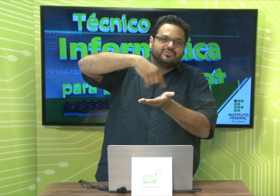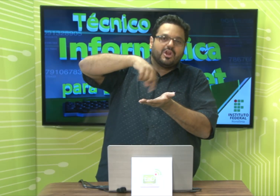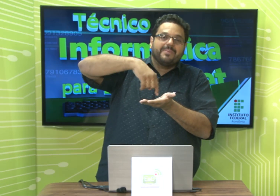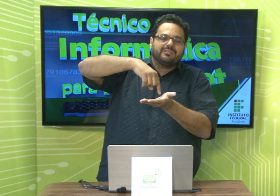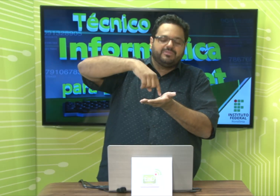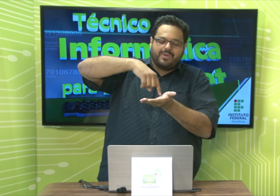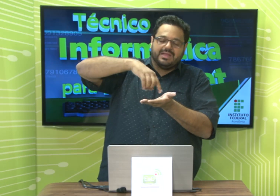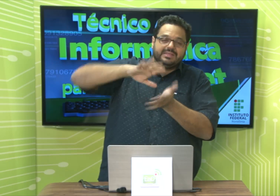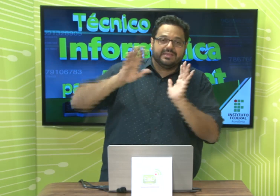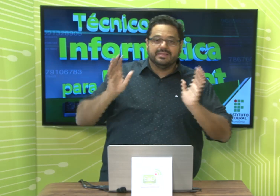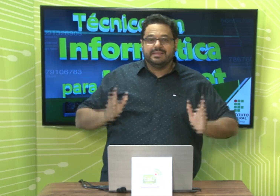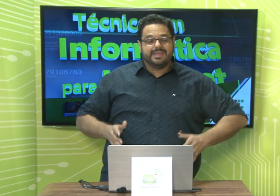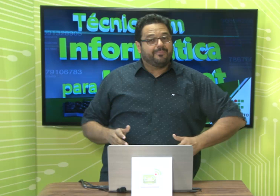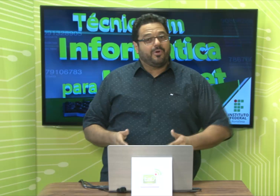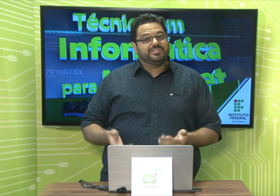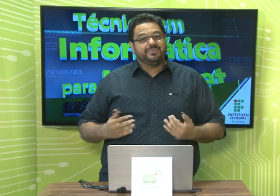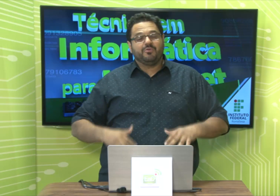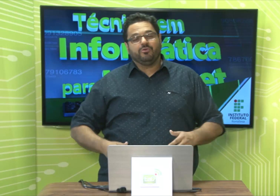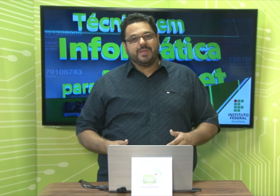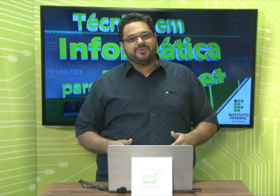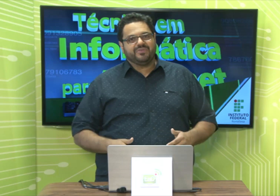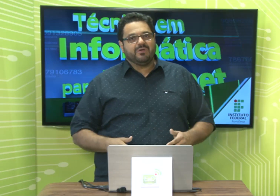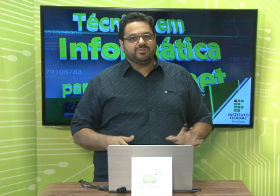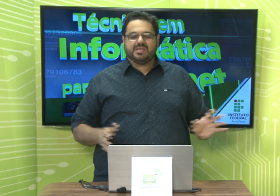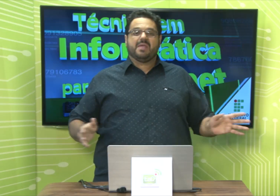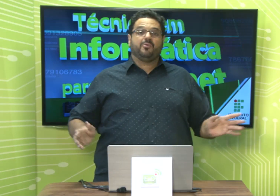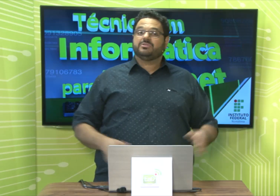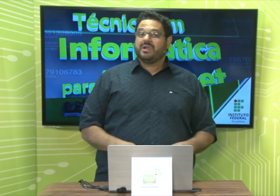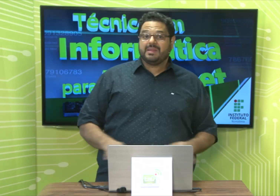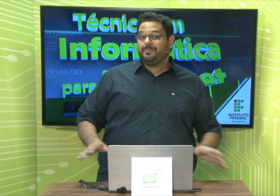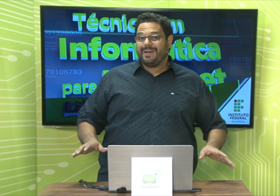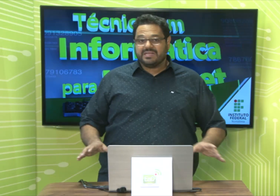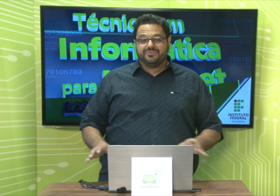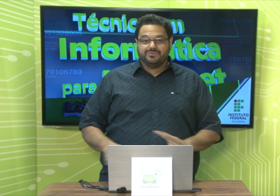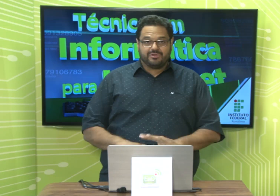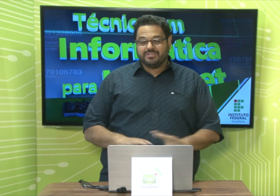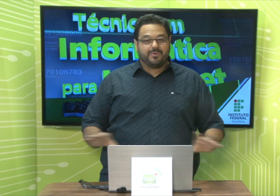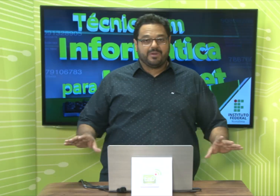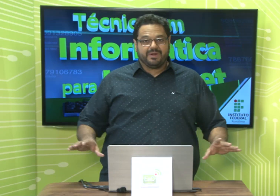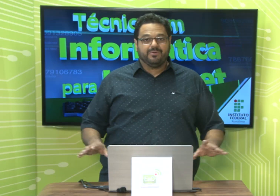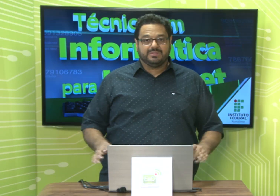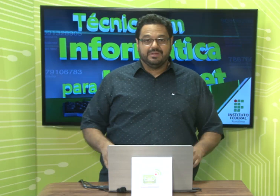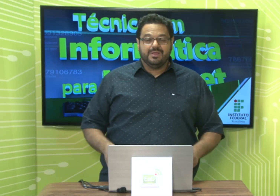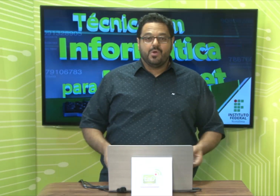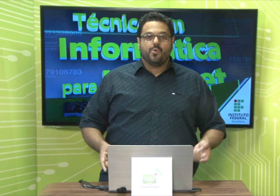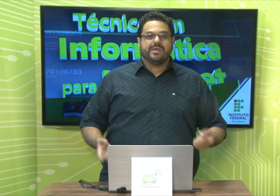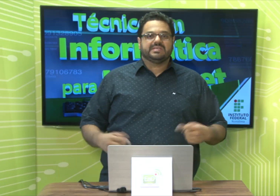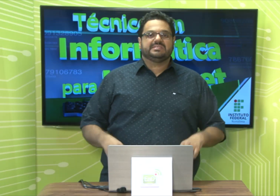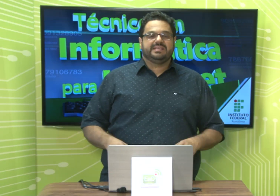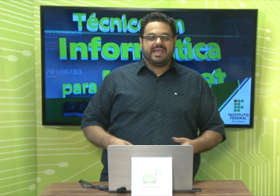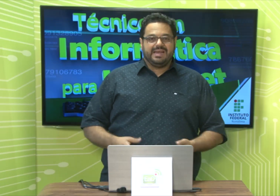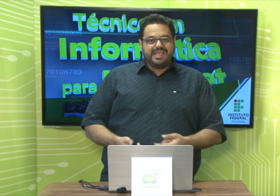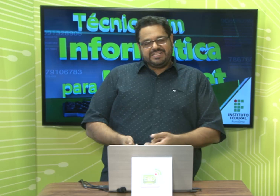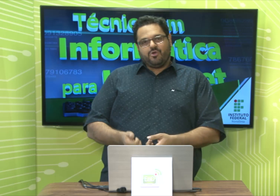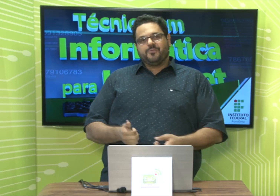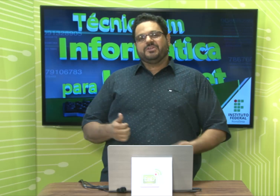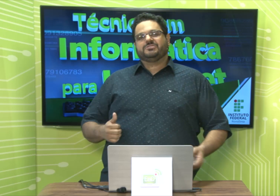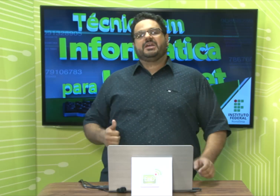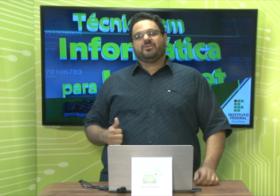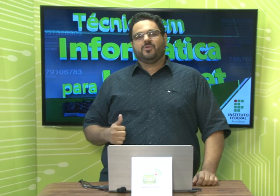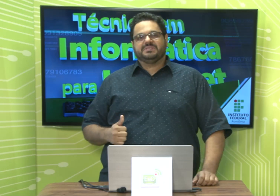o funcionamento do teu HD, e pode diminuir o tempo de vida útil. Daqui a pouco o seu HD para de funcionar de uma hora para outra. O SSD, além